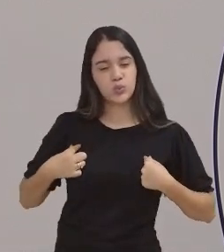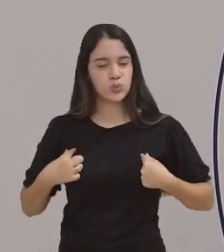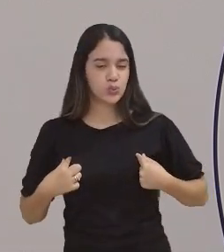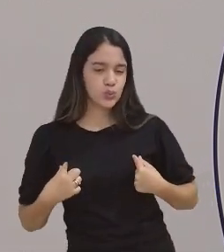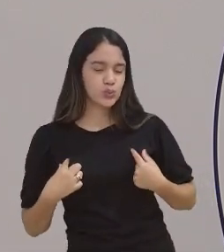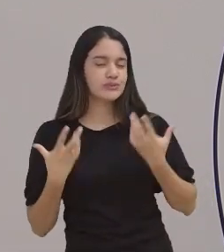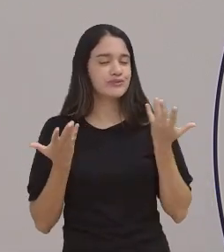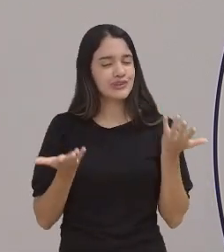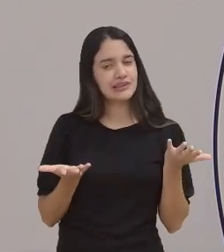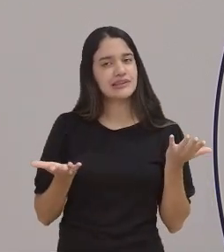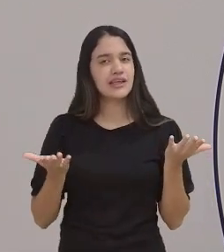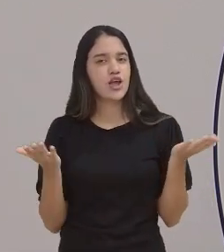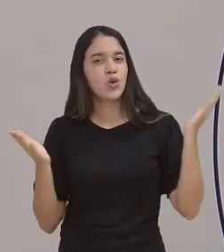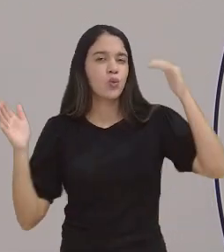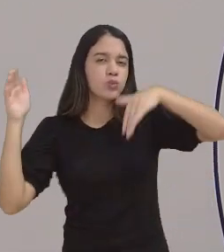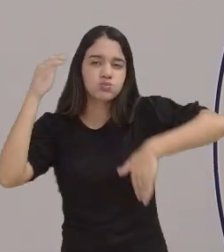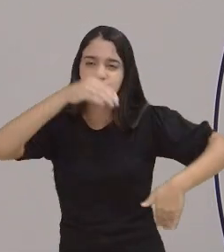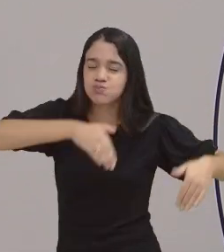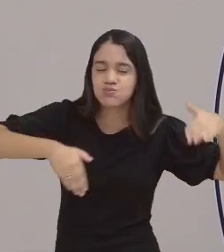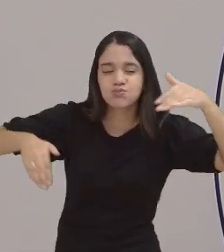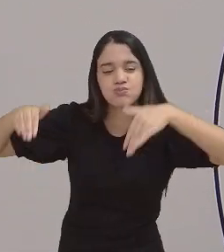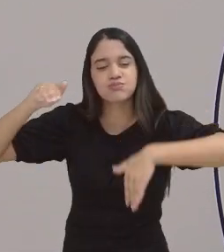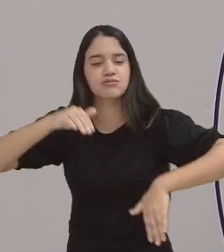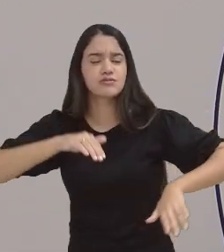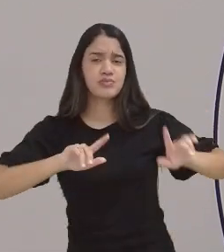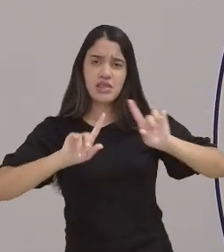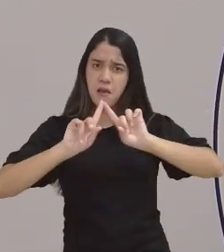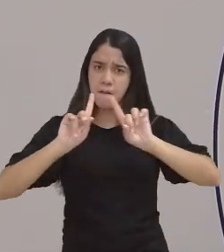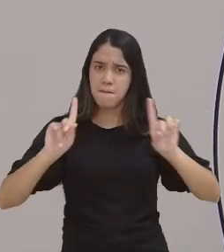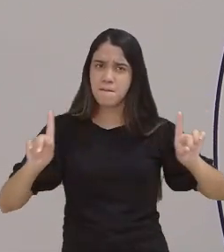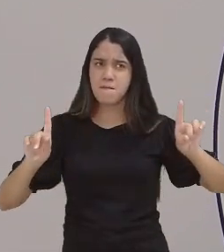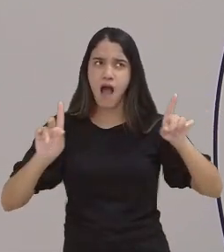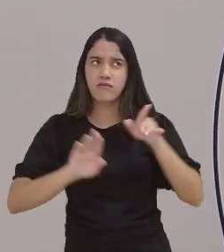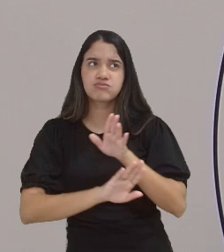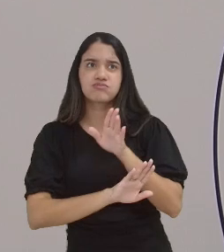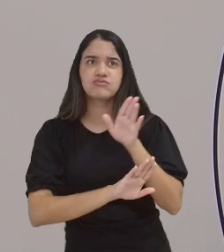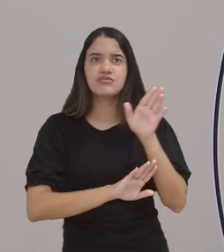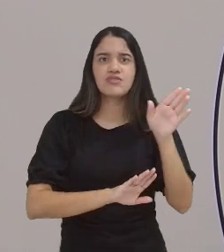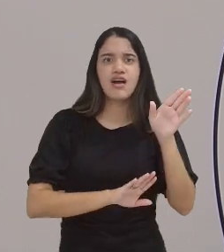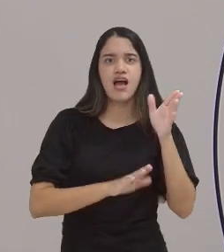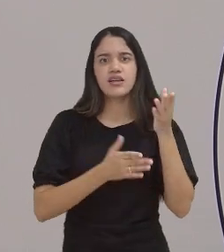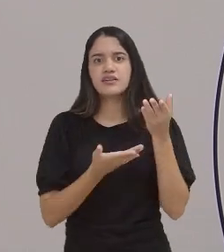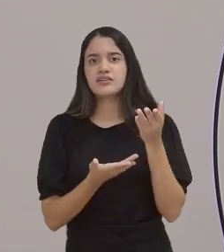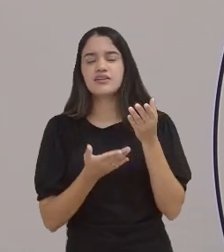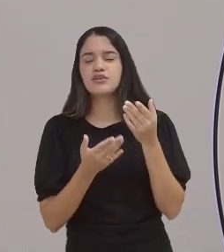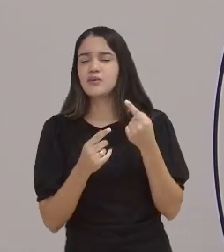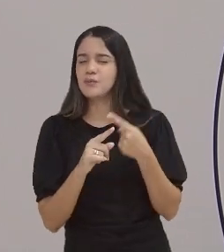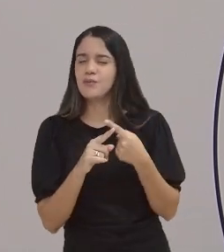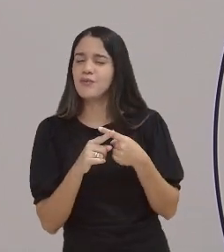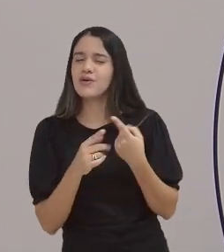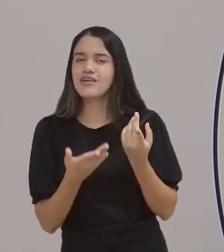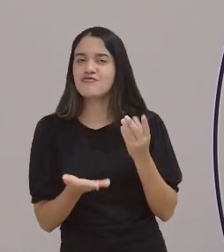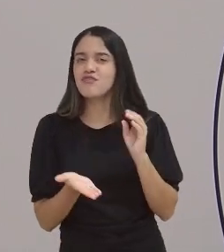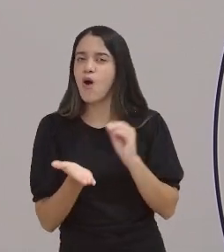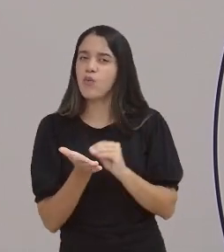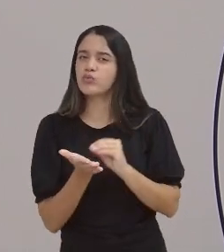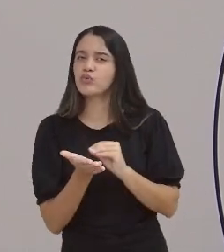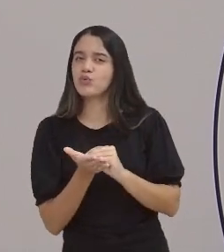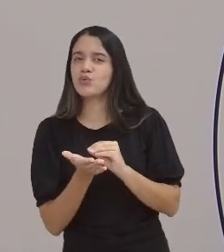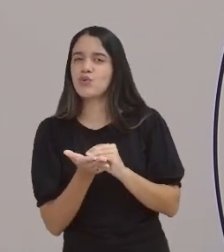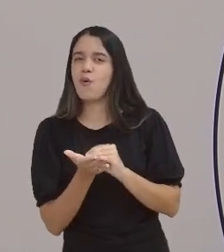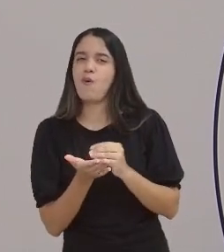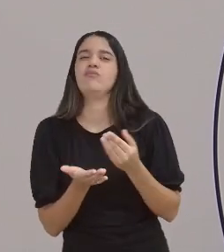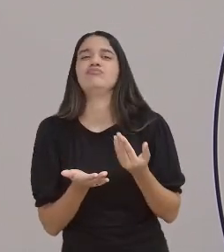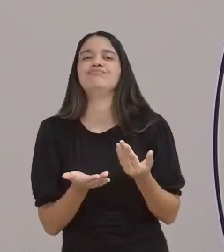você tomar banho de praia. Mas não a gente vai à praia porque está chovendo. Então, algo faltou aí. Não tem